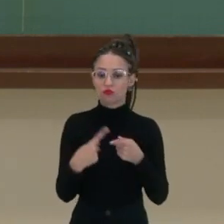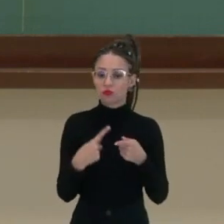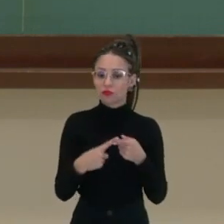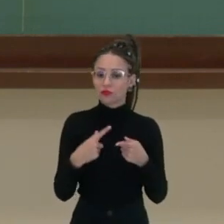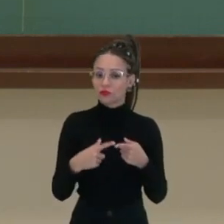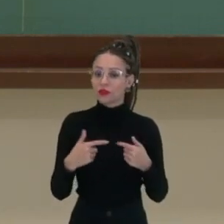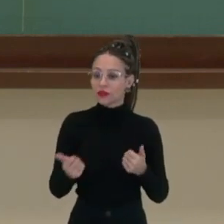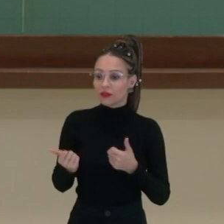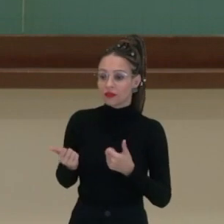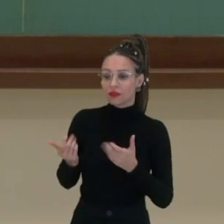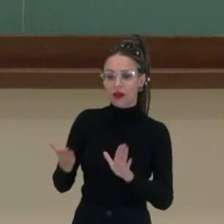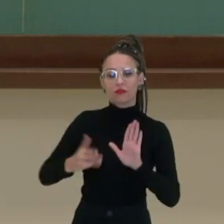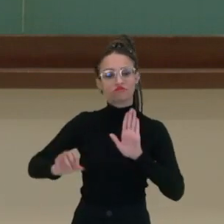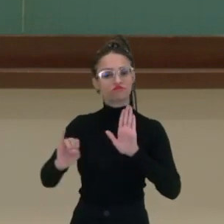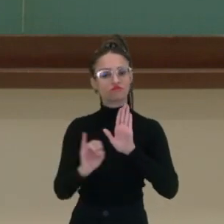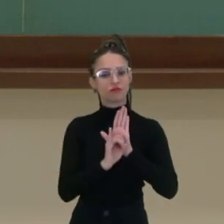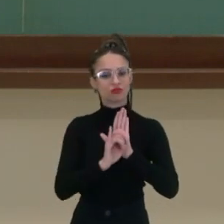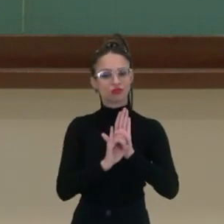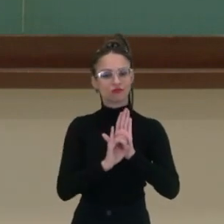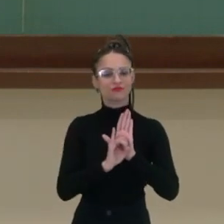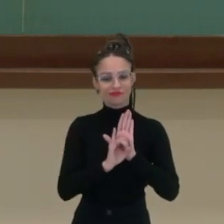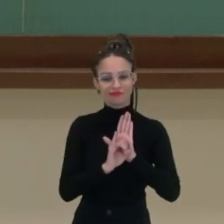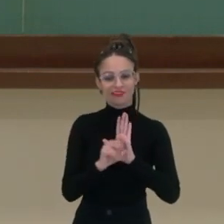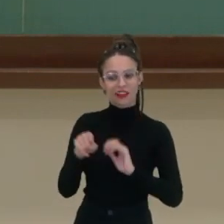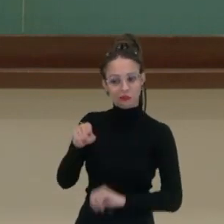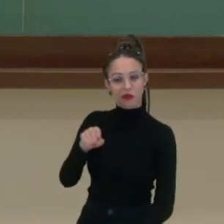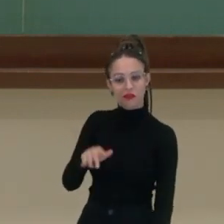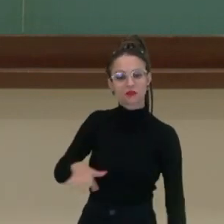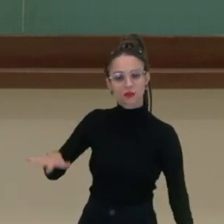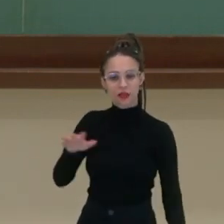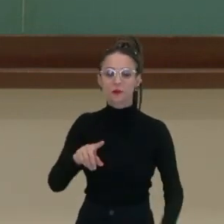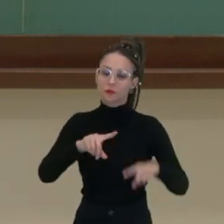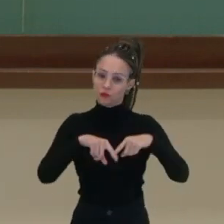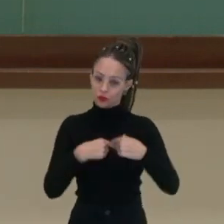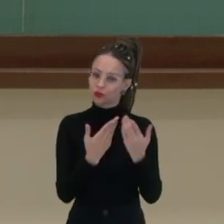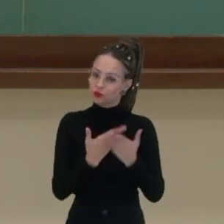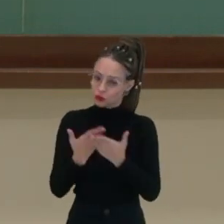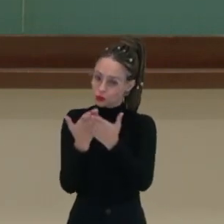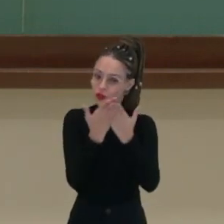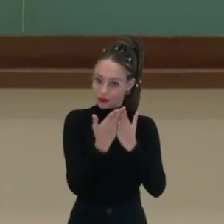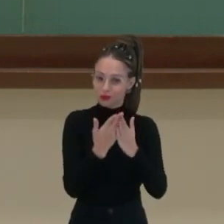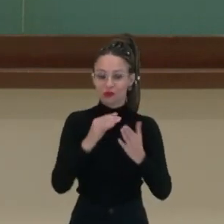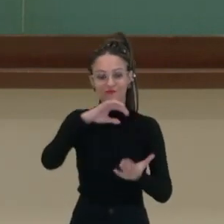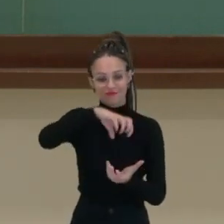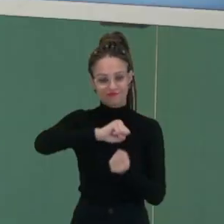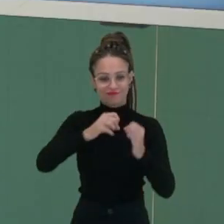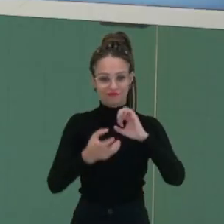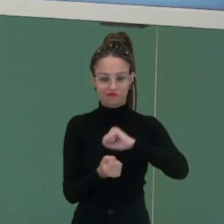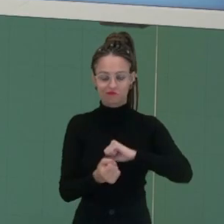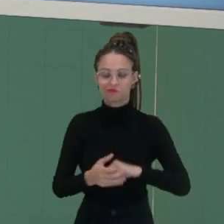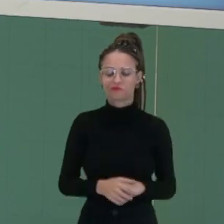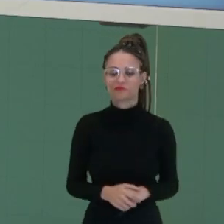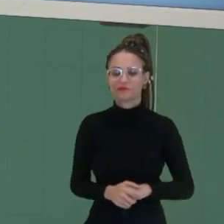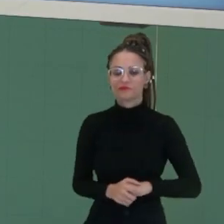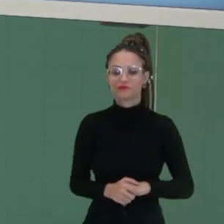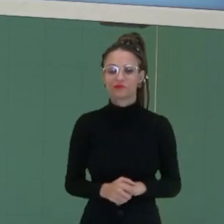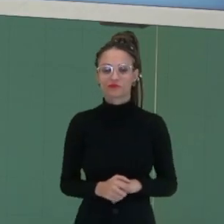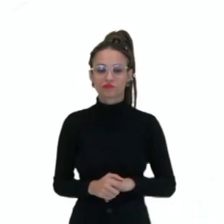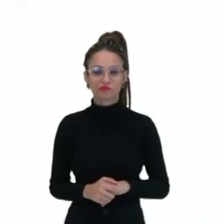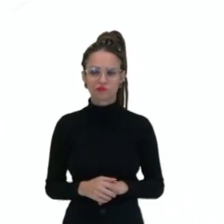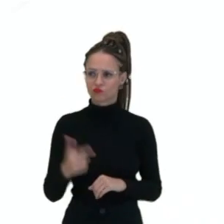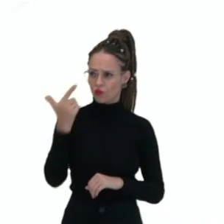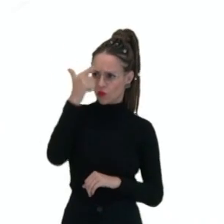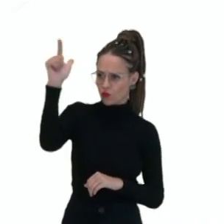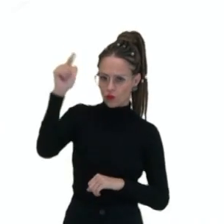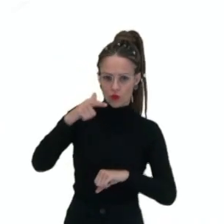uma identidade para aquele espaço, e por isso estudamos o artesanato, né? Bem mais do que outros